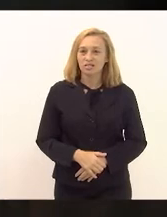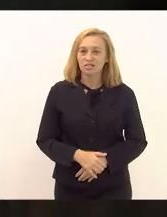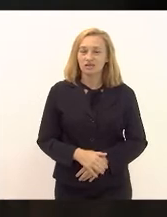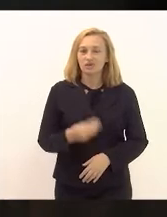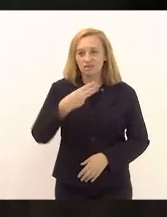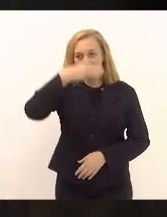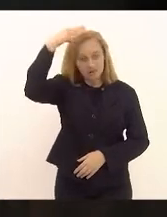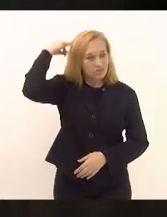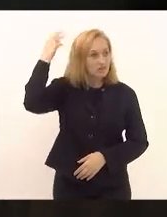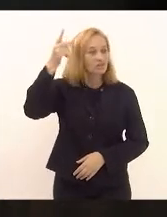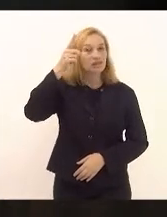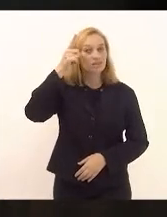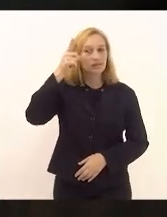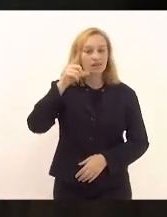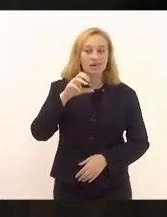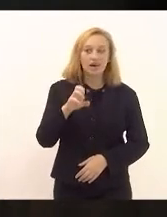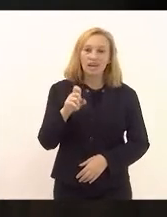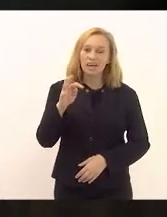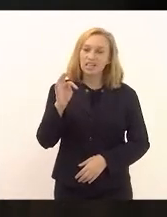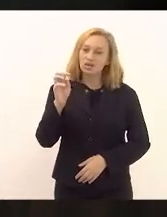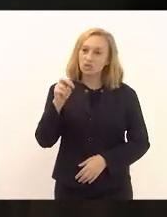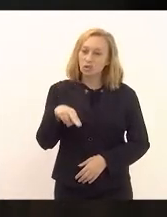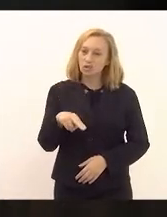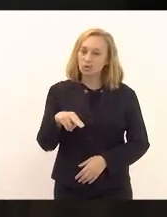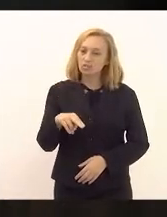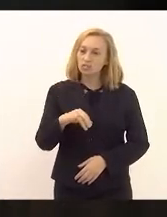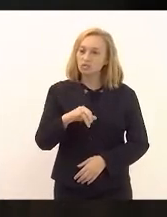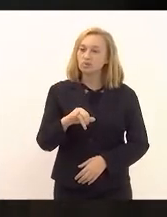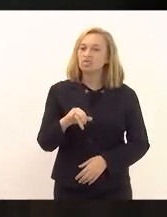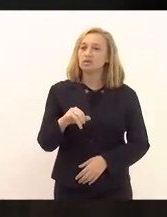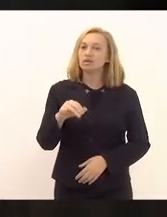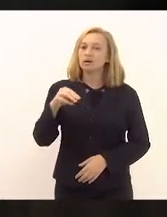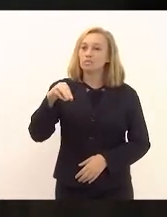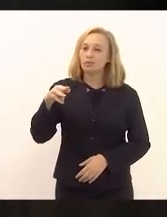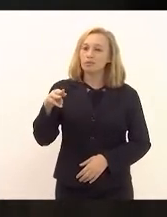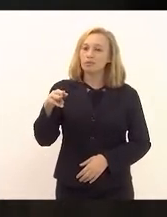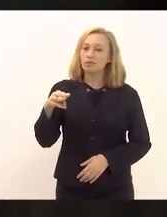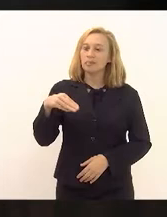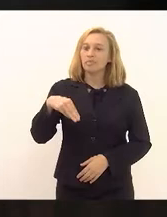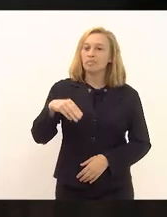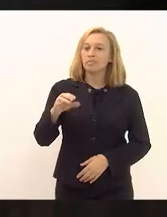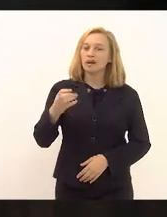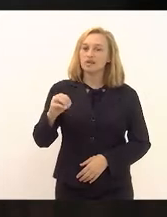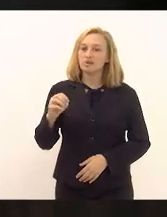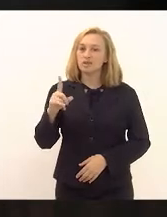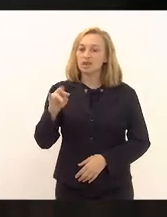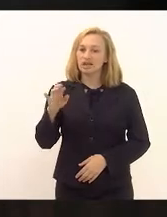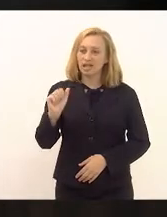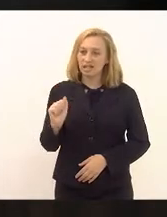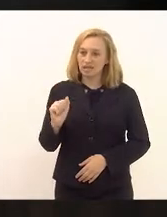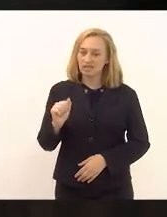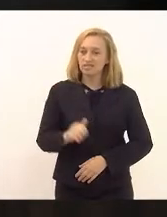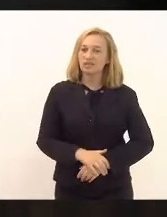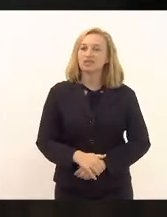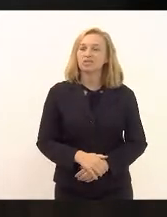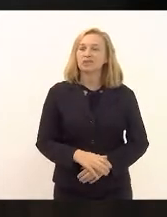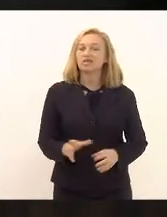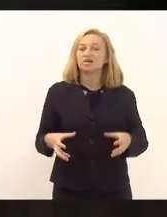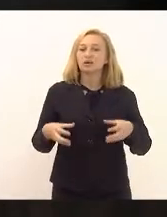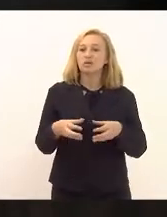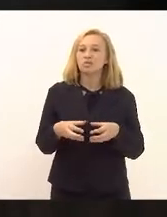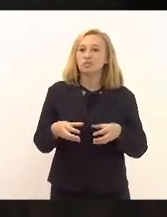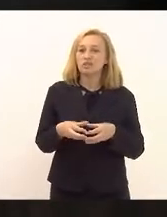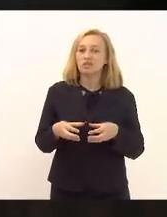Márcio Pacheco, Lucinha, Ellington José, Márcio Canela, Carlos Macedo e Márcio Canela. Dependendo de pareceres das